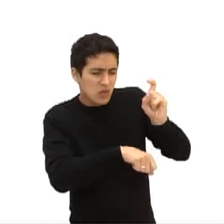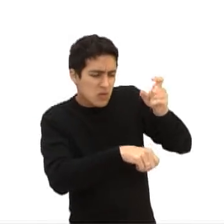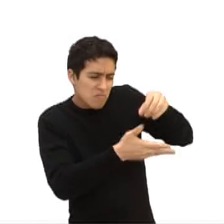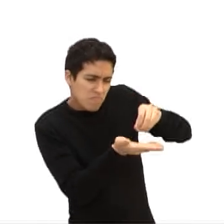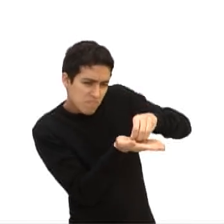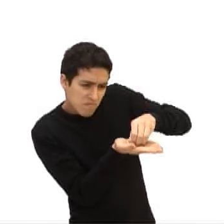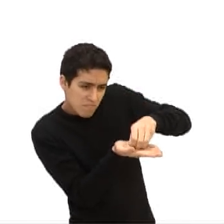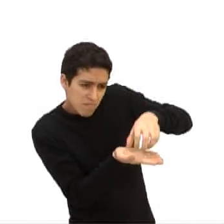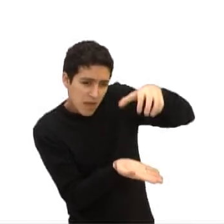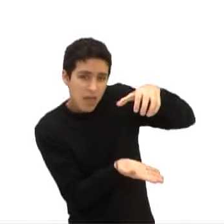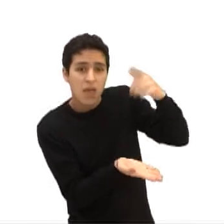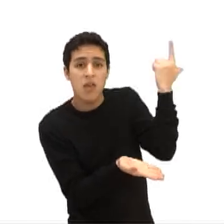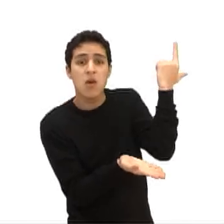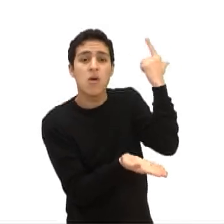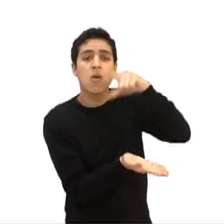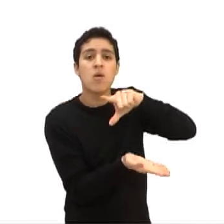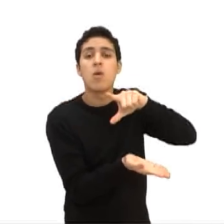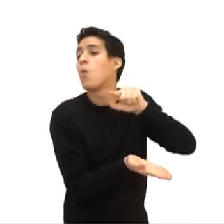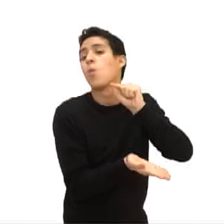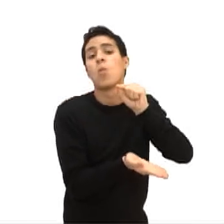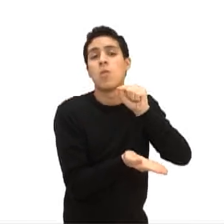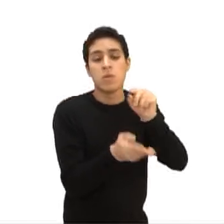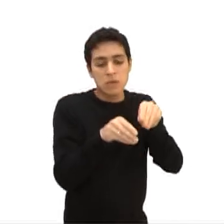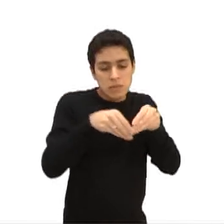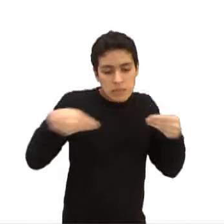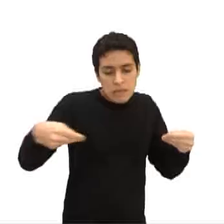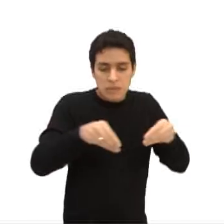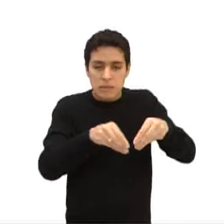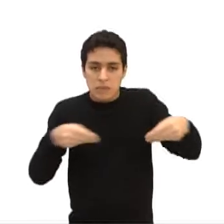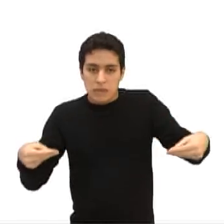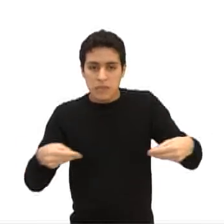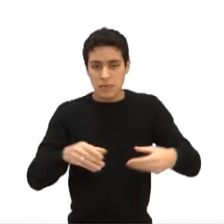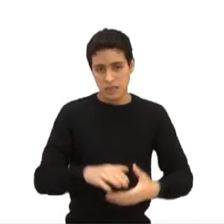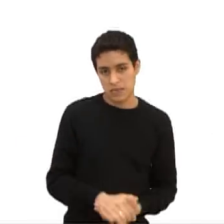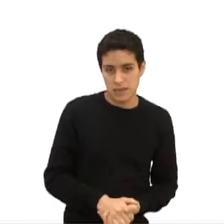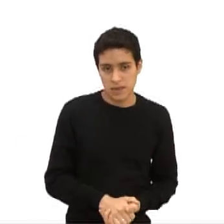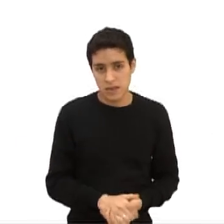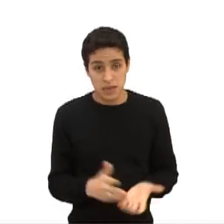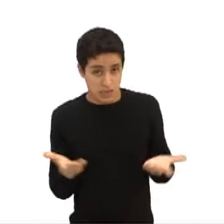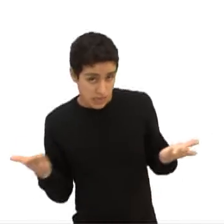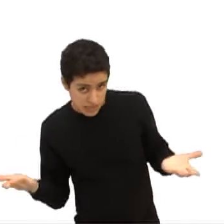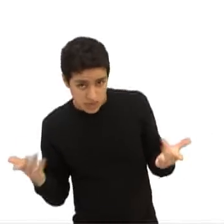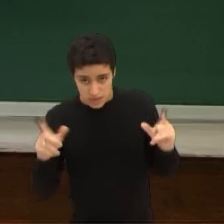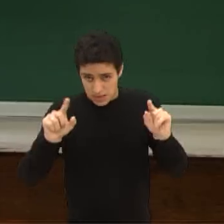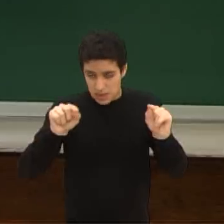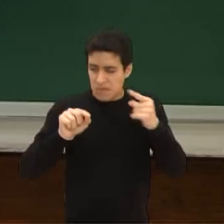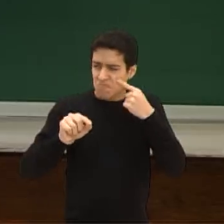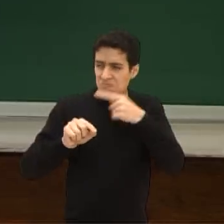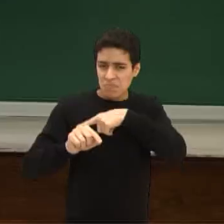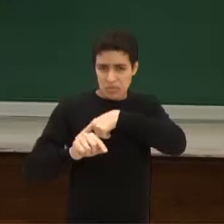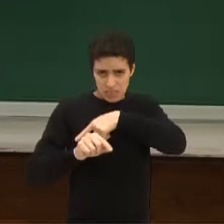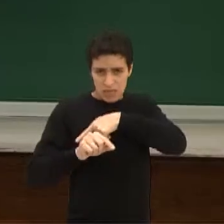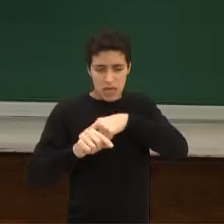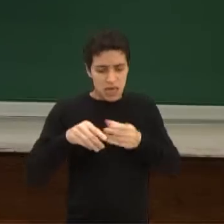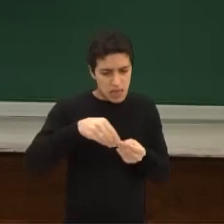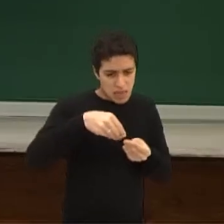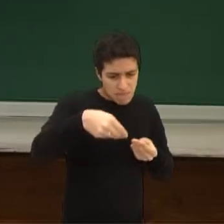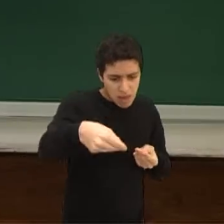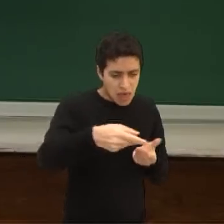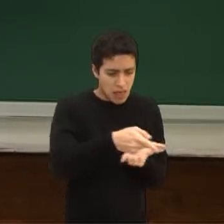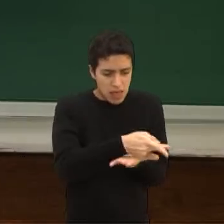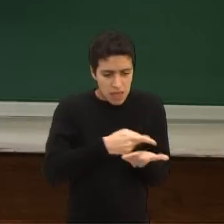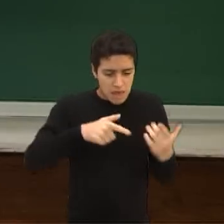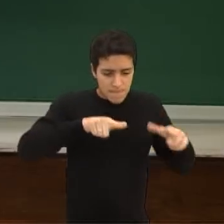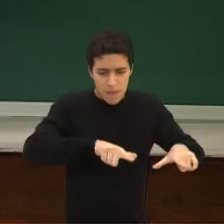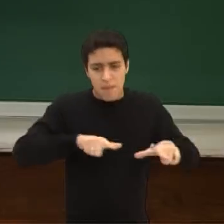que Maria obterá a partir da planificação? Então, assim, eu tenho estas planificações. Antes